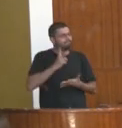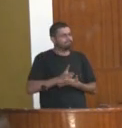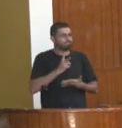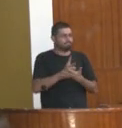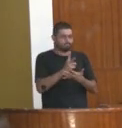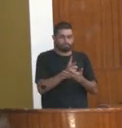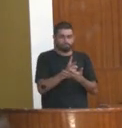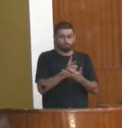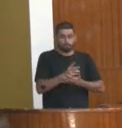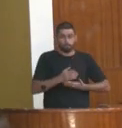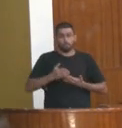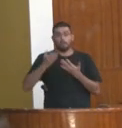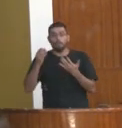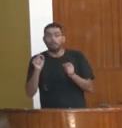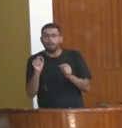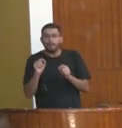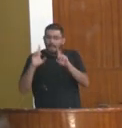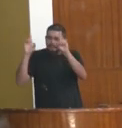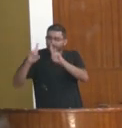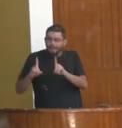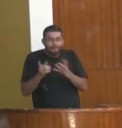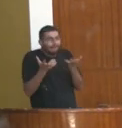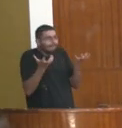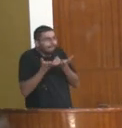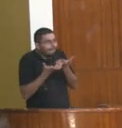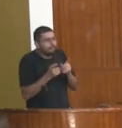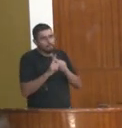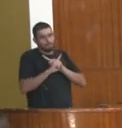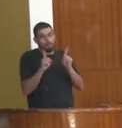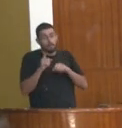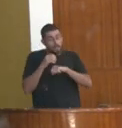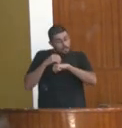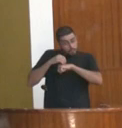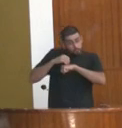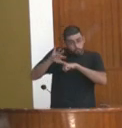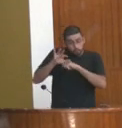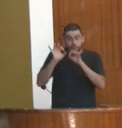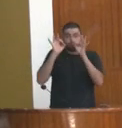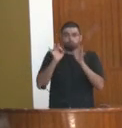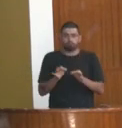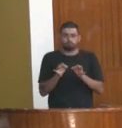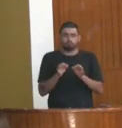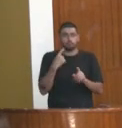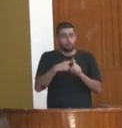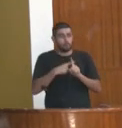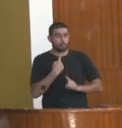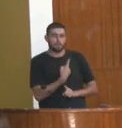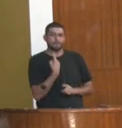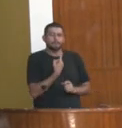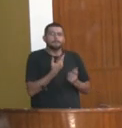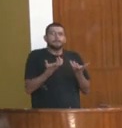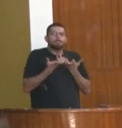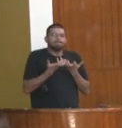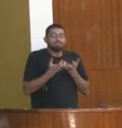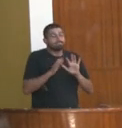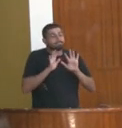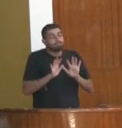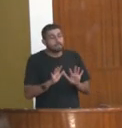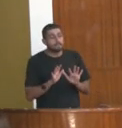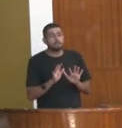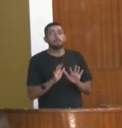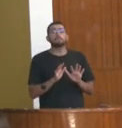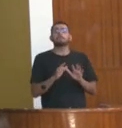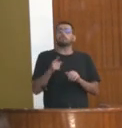pessoa com deficiência quer, que, infelizmente, nem sempre é o que nós queremos. Mas, para isso, vocês sempre